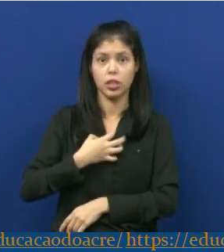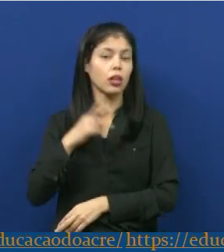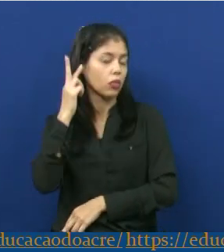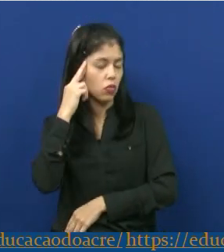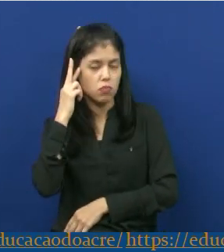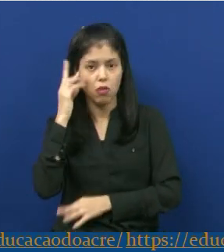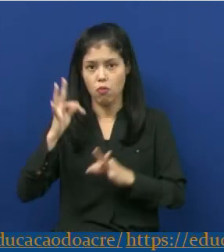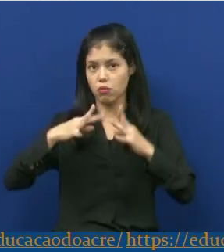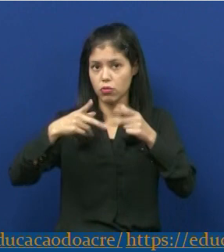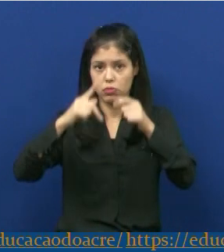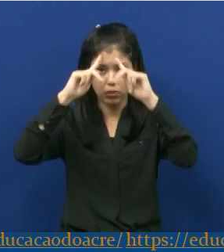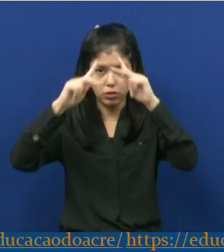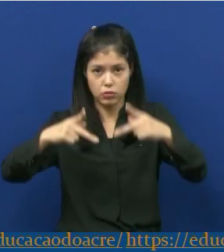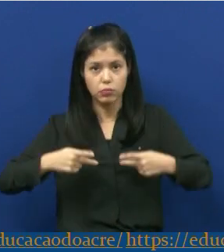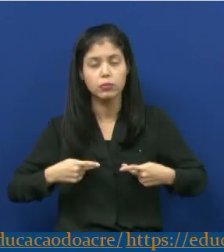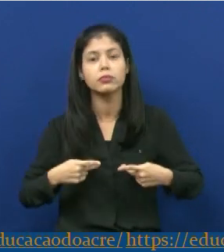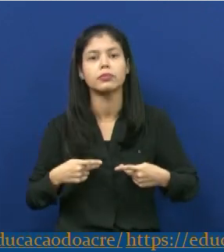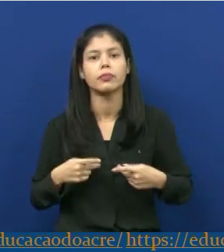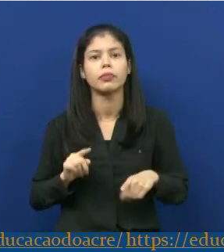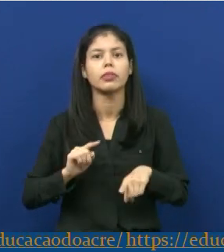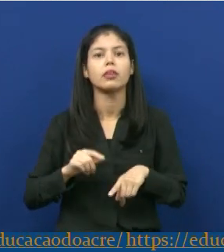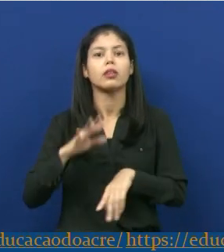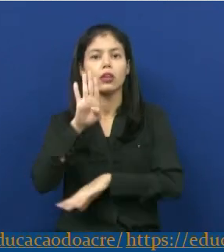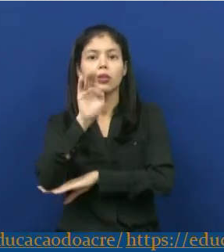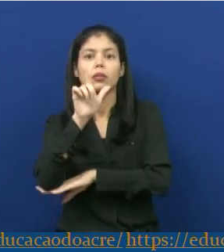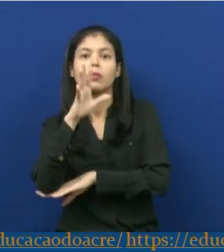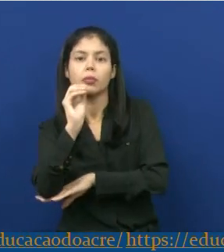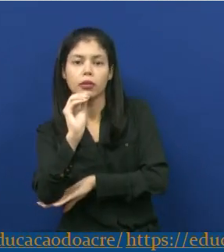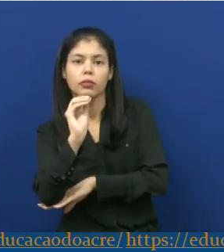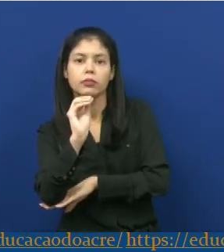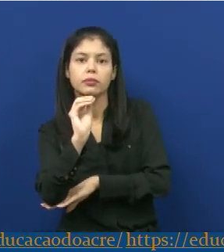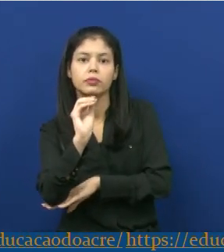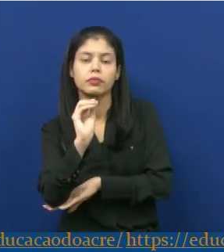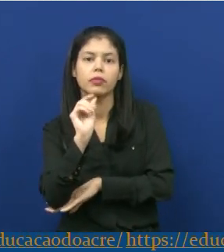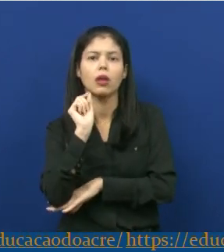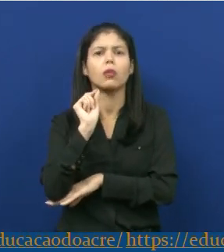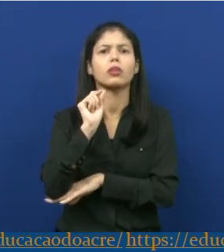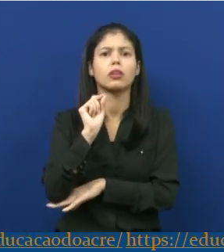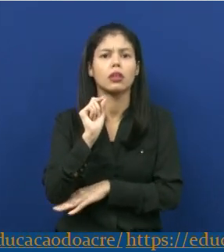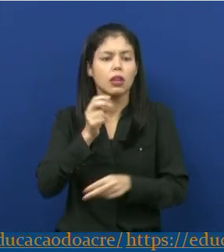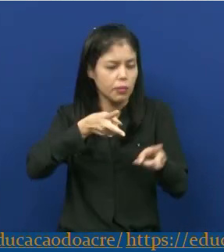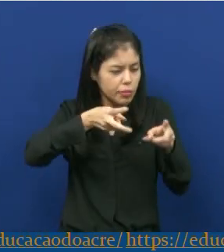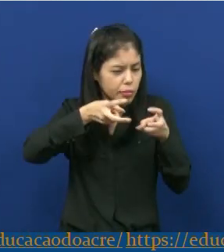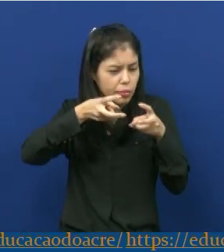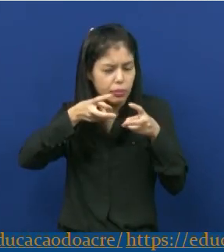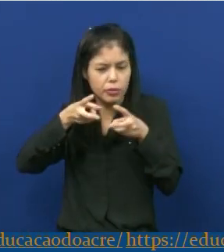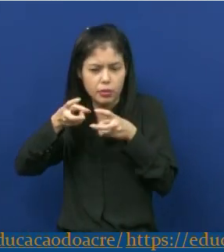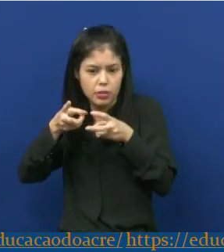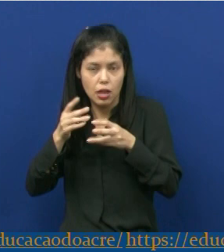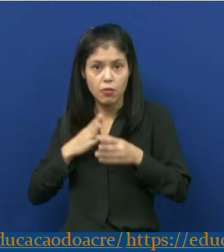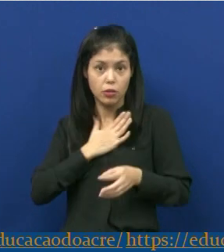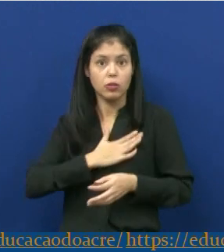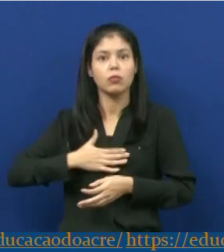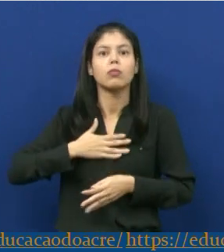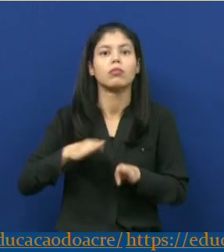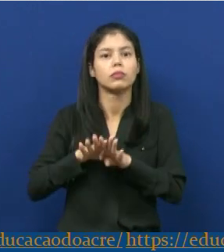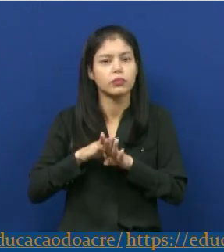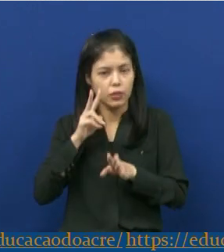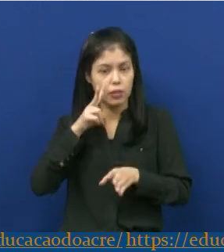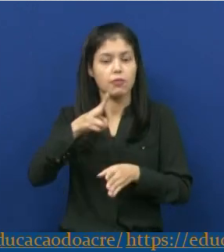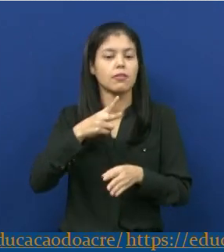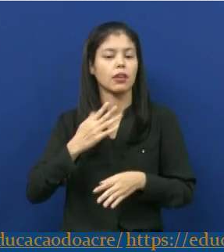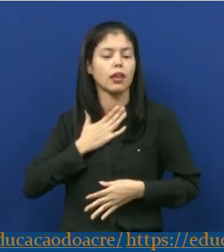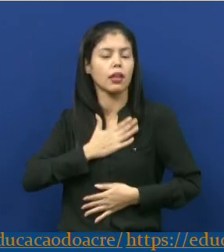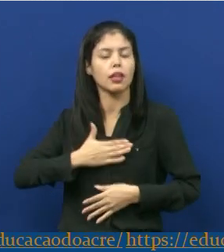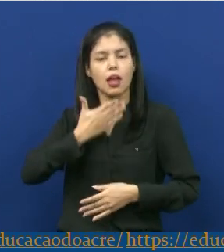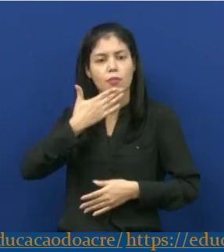a todos os seres humanos e o belo seria aquilo que nos apraz universalmente, aquilo que nos